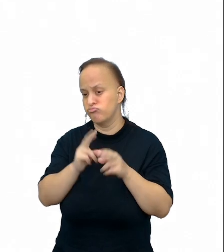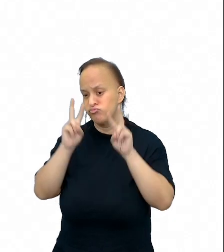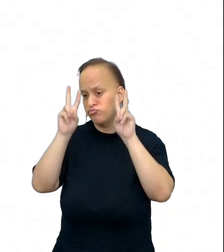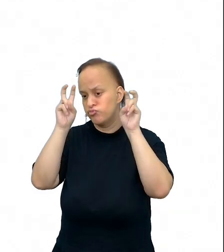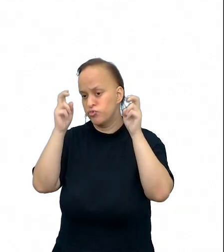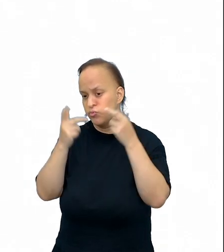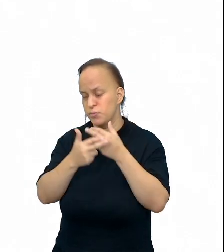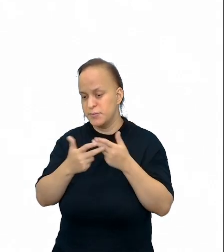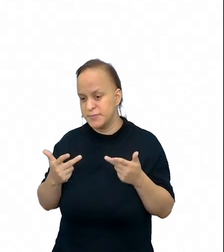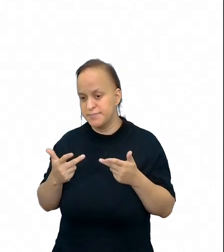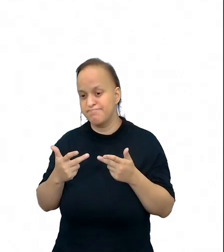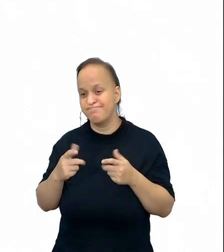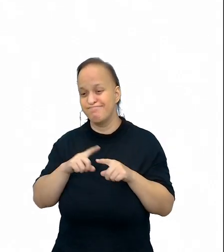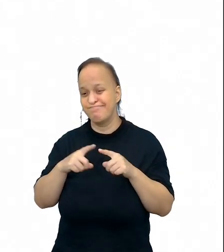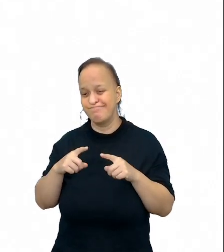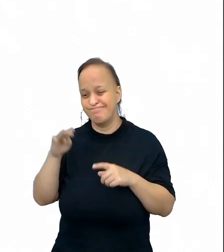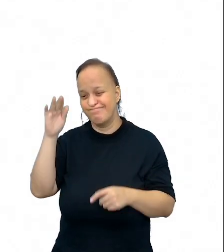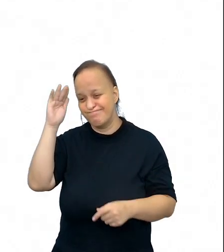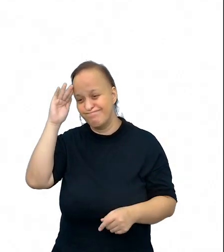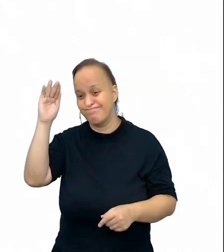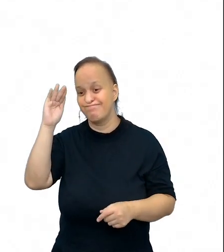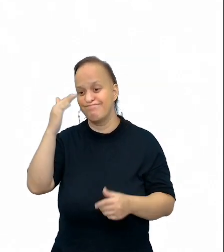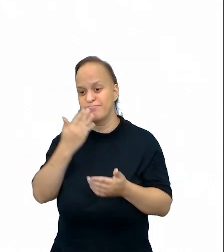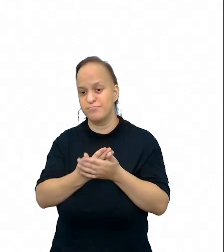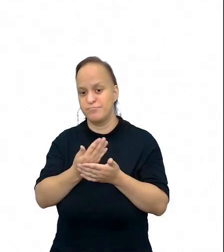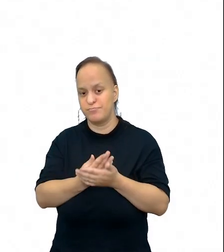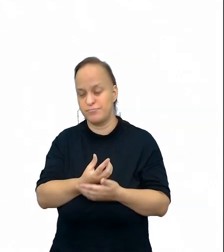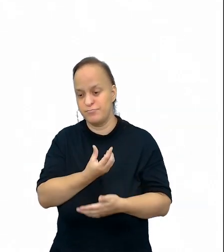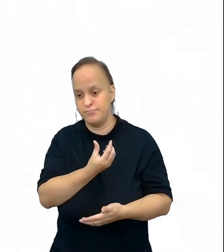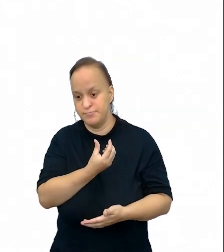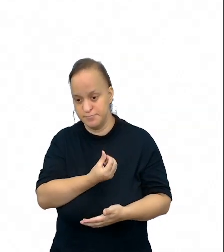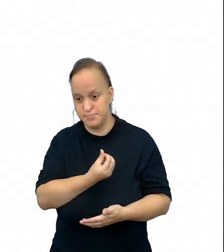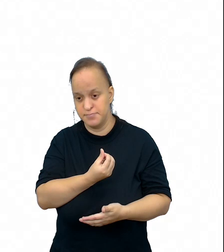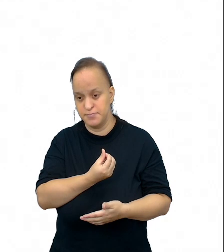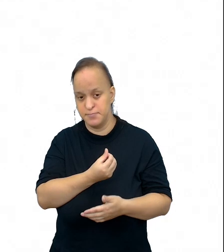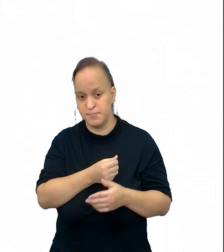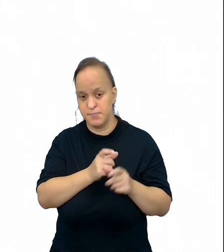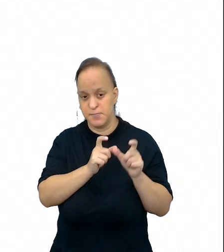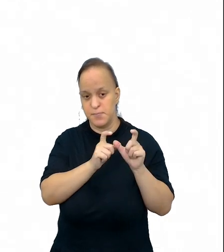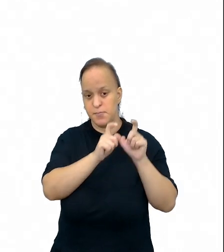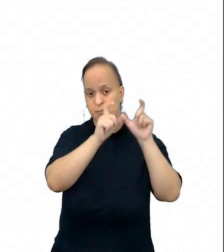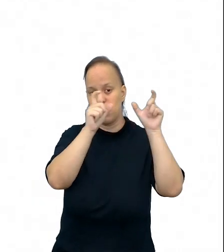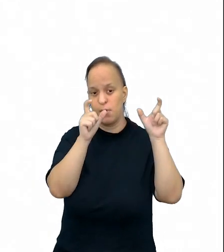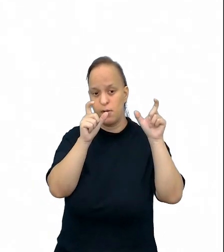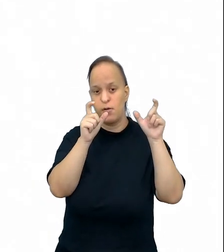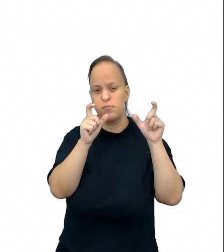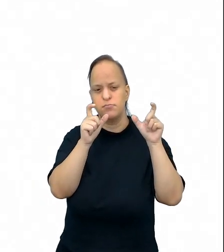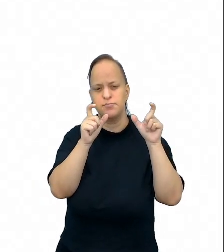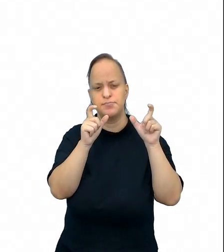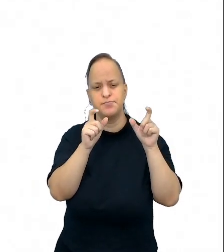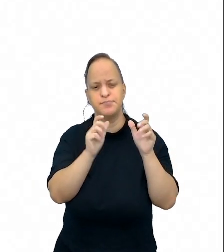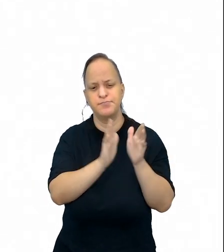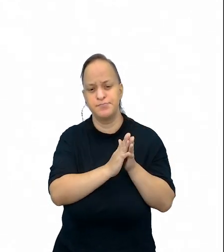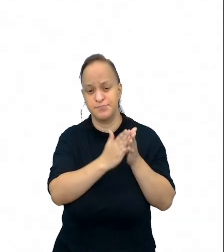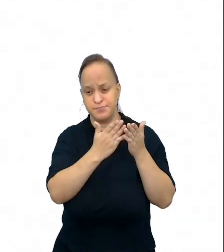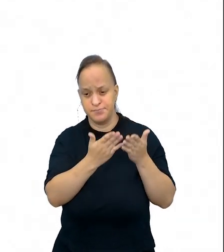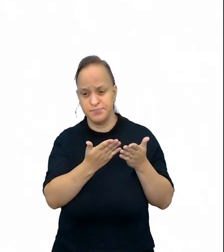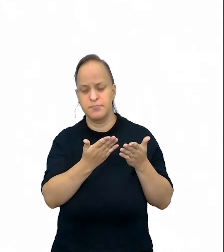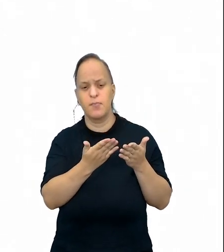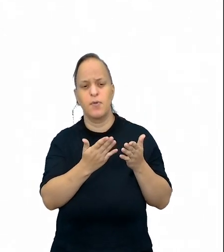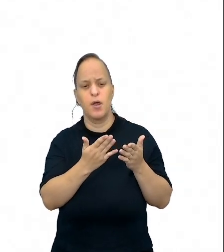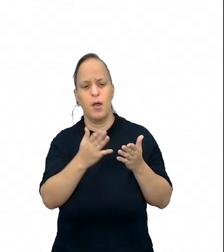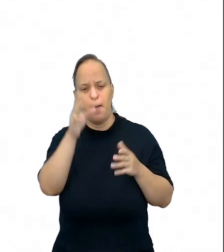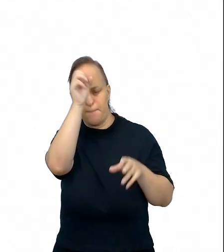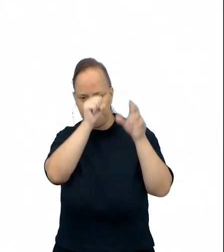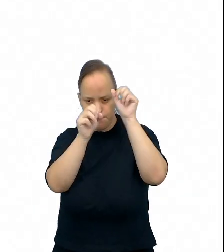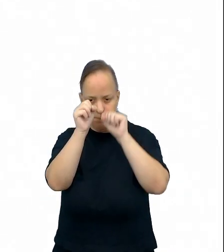o percurso que os estudantes fizeram foi acessar primeiramente o caderno do Aprender Sempre. Eu acho também interessante que o